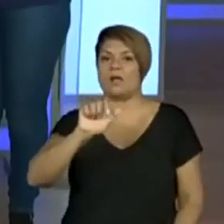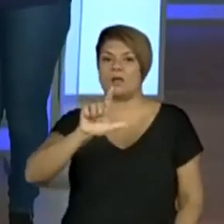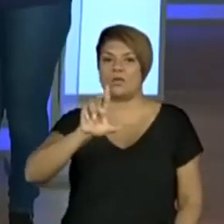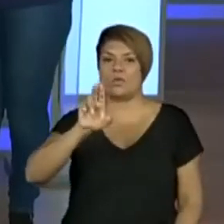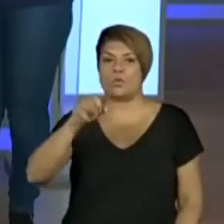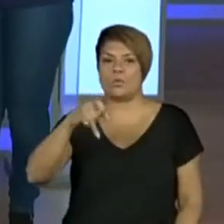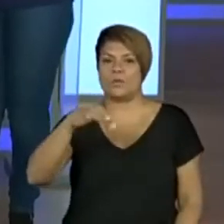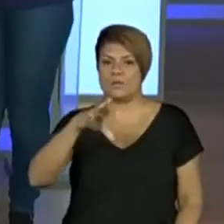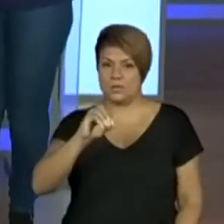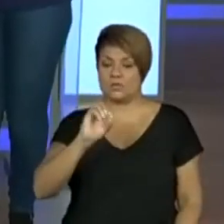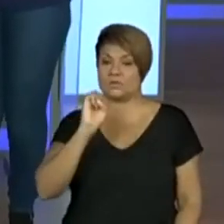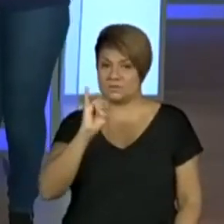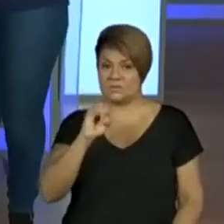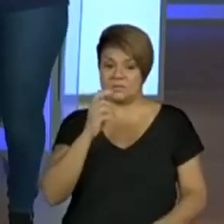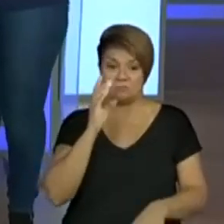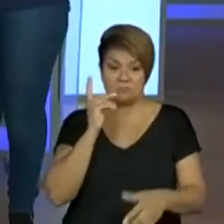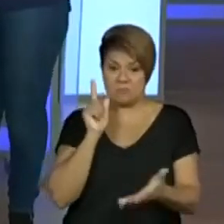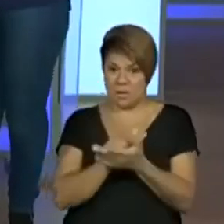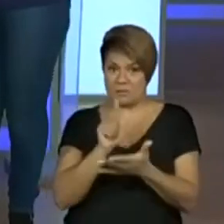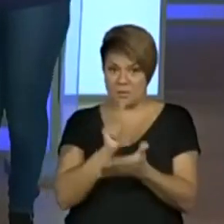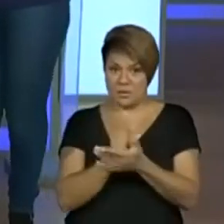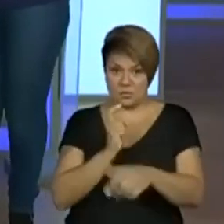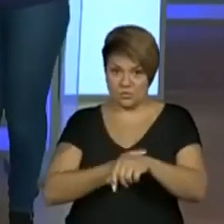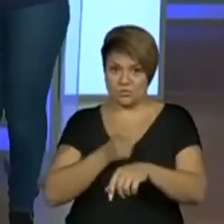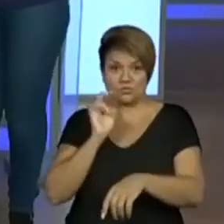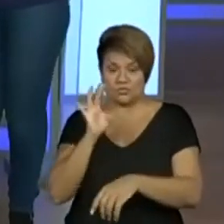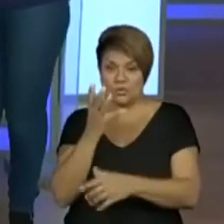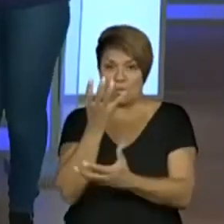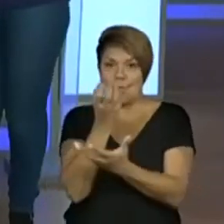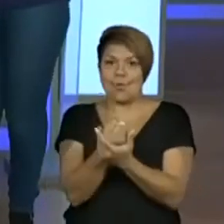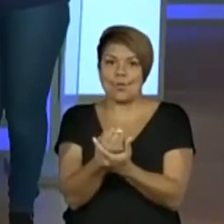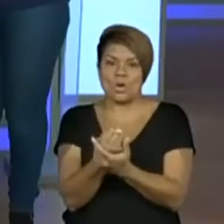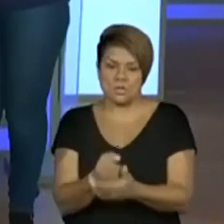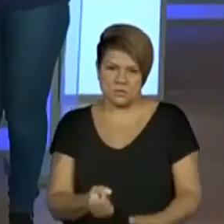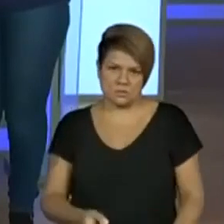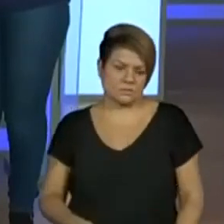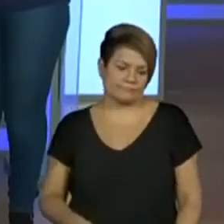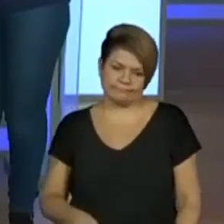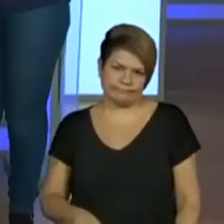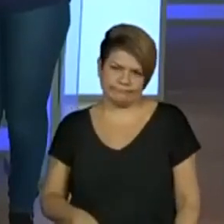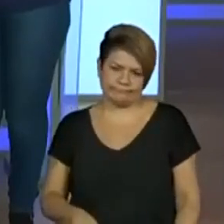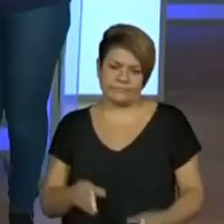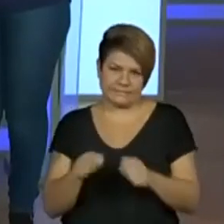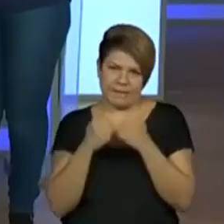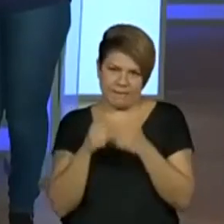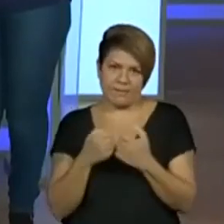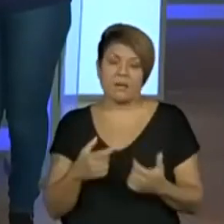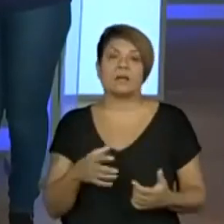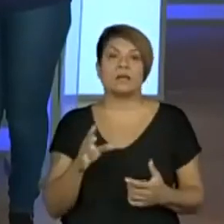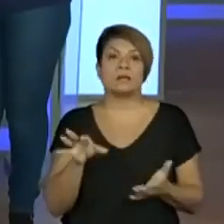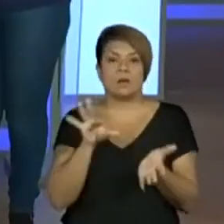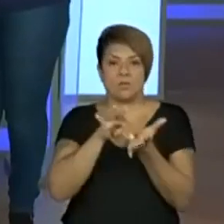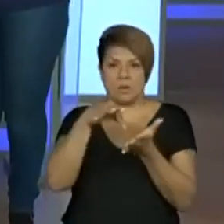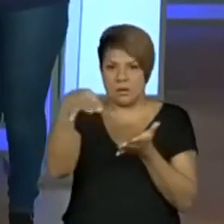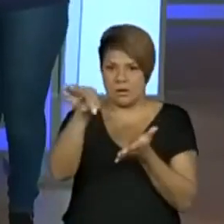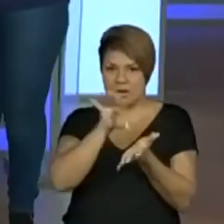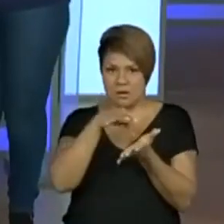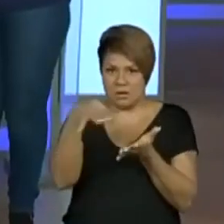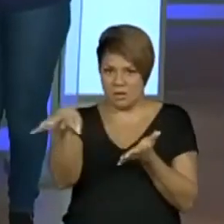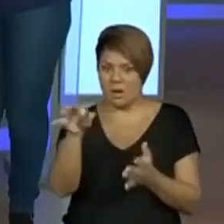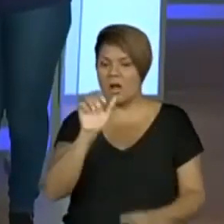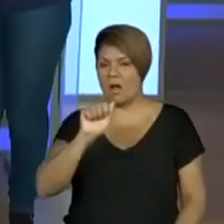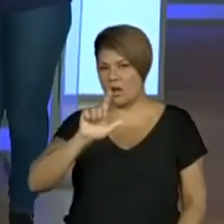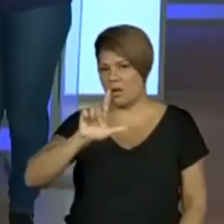só no papelão e acabar estragando esquentando demais então essa folhas alumínio vem ali para proteger o alimento